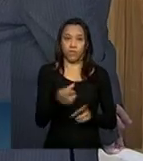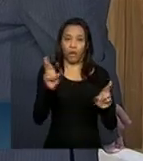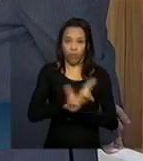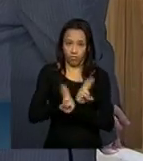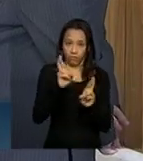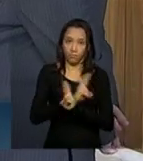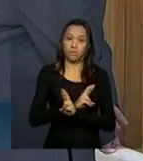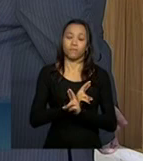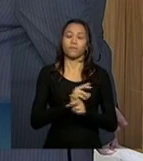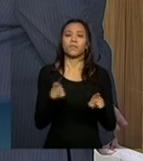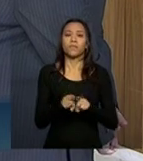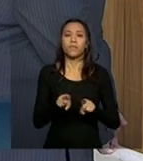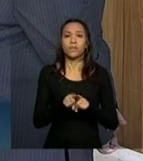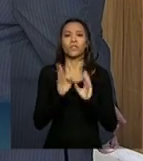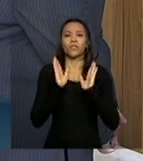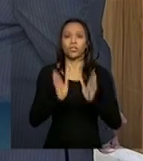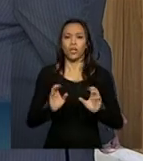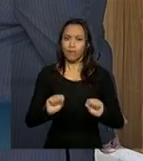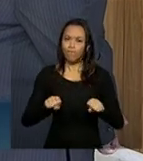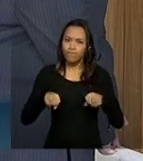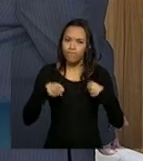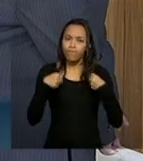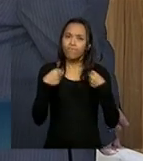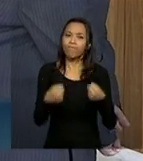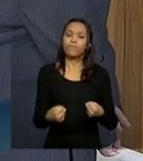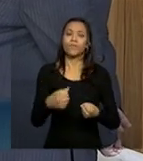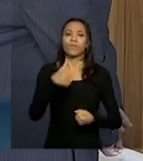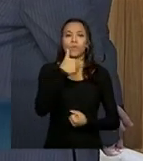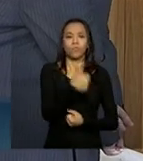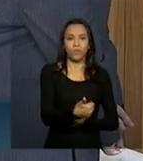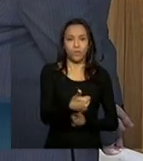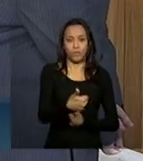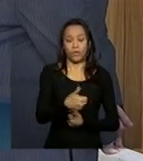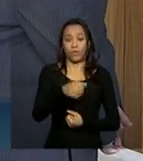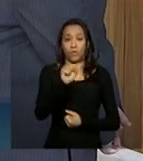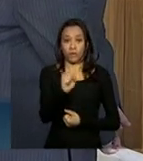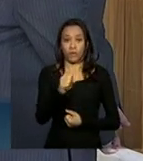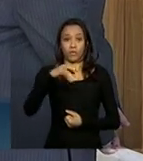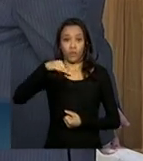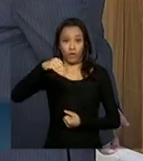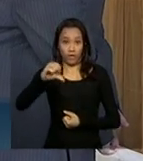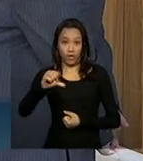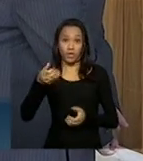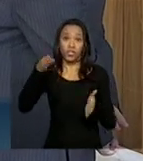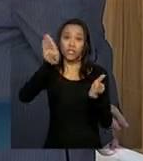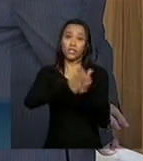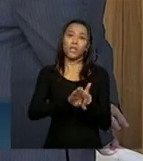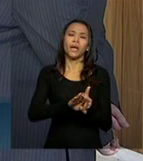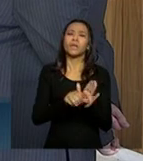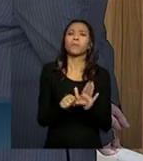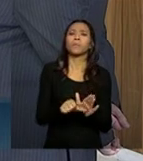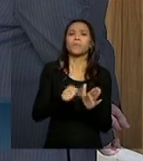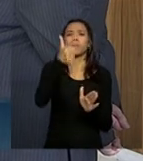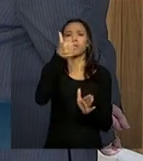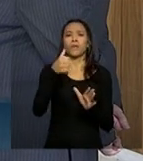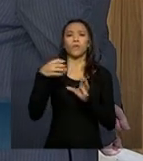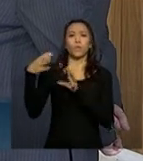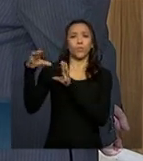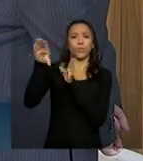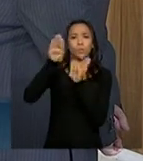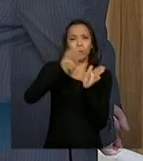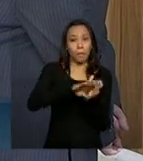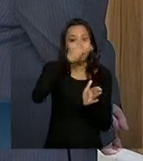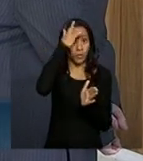E também foram reforçadas em 1890, com a chegada do primeiro contingente de